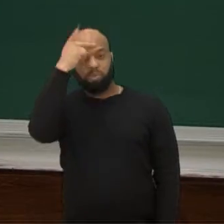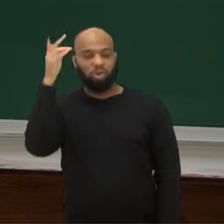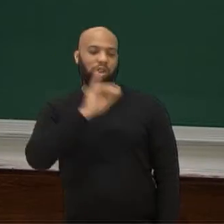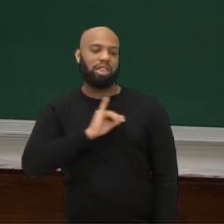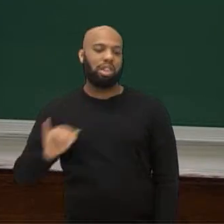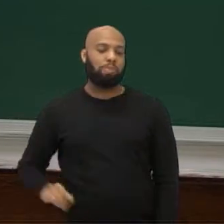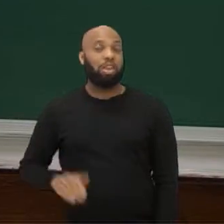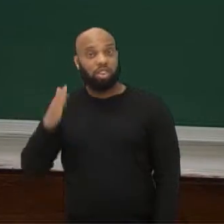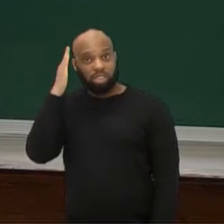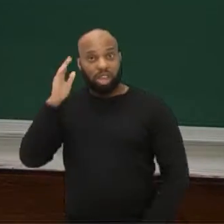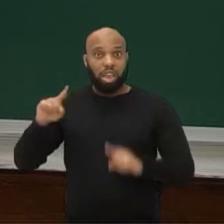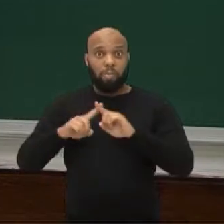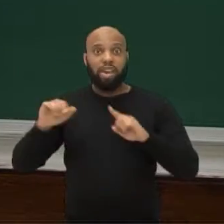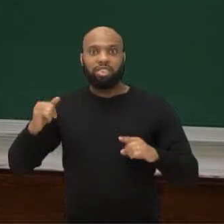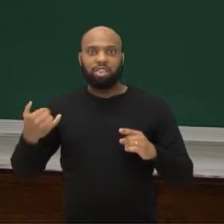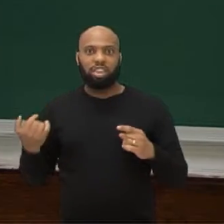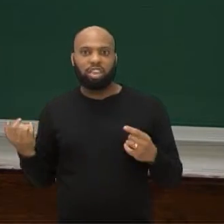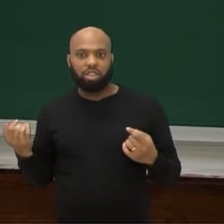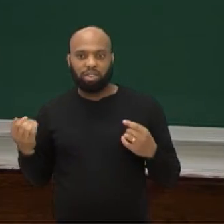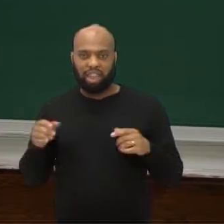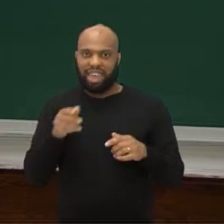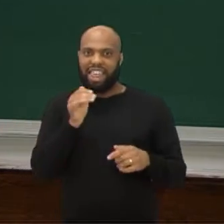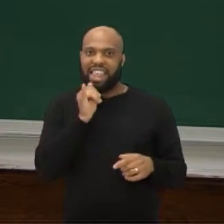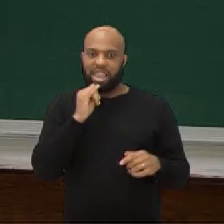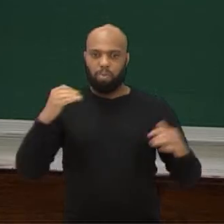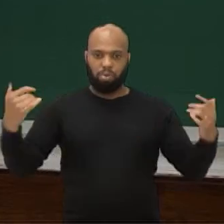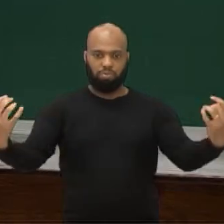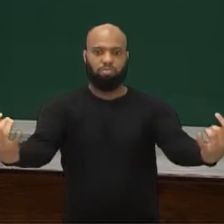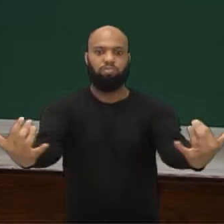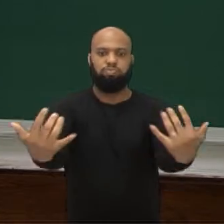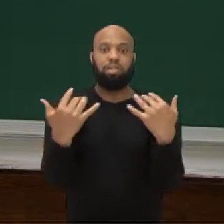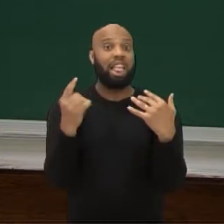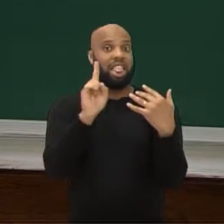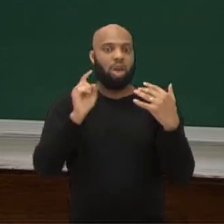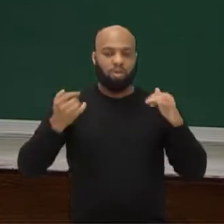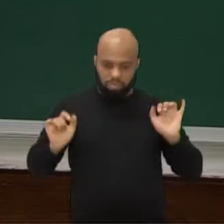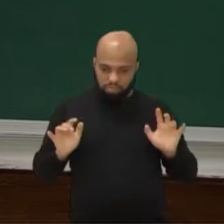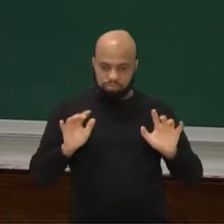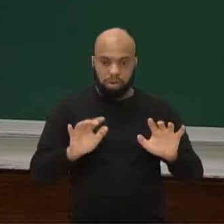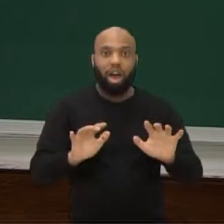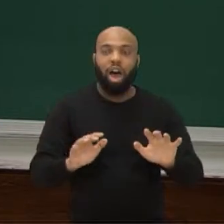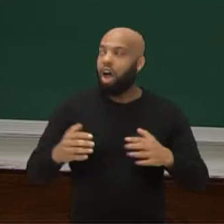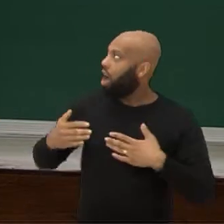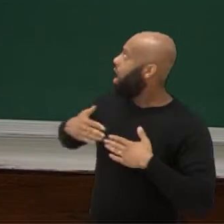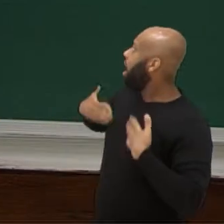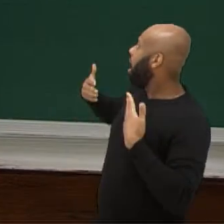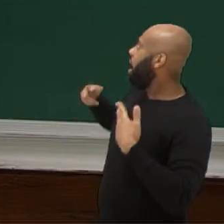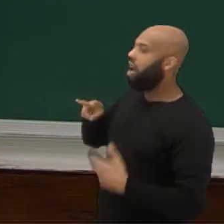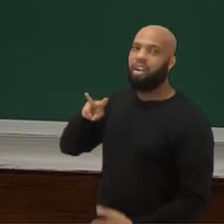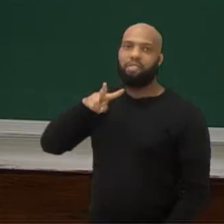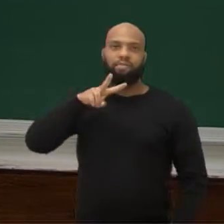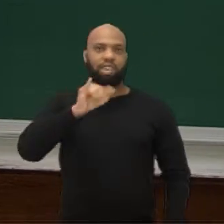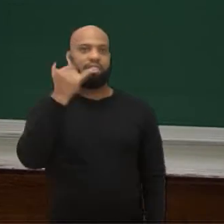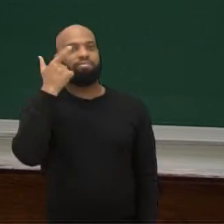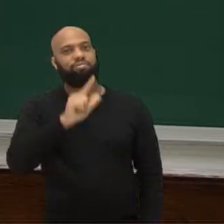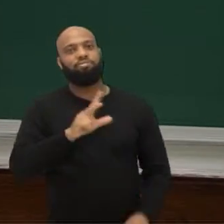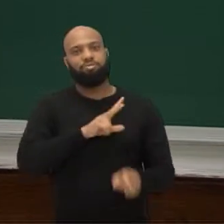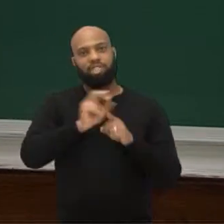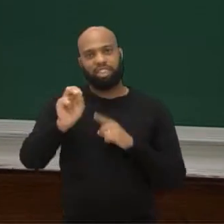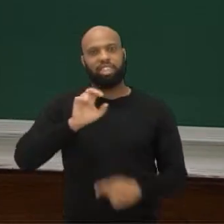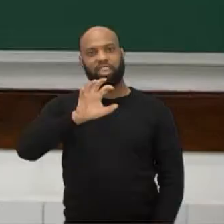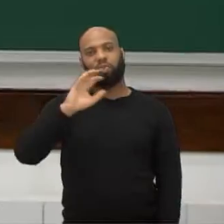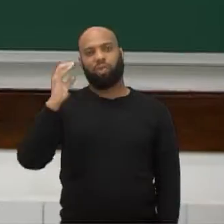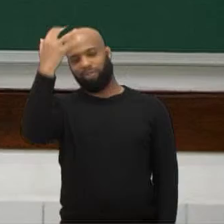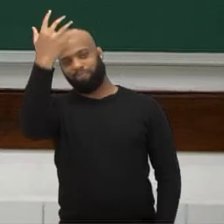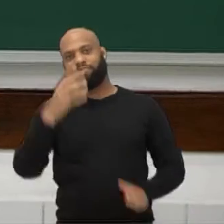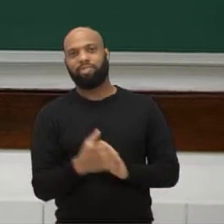imperiais. Chegando de surpresa com os navios, a surpresa daria essa vantagem e foi isso que